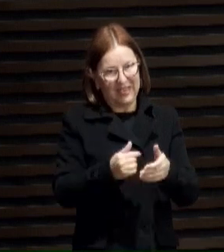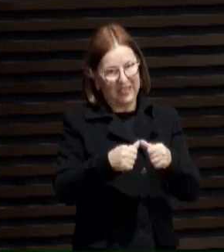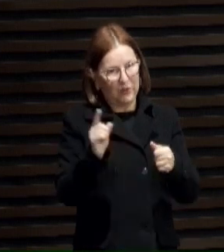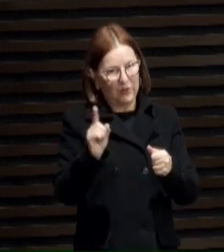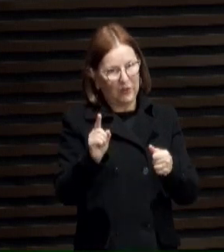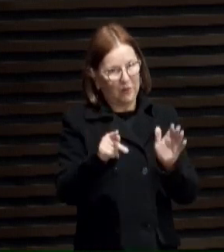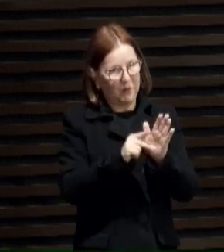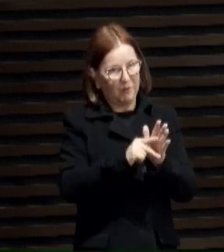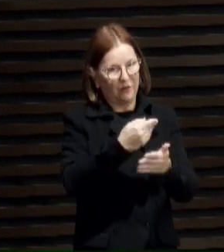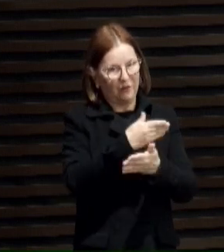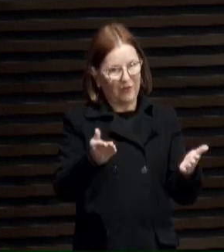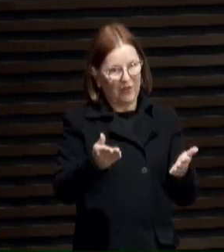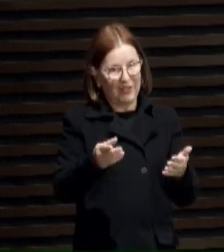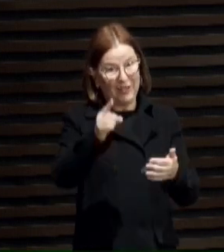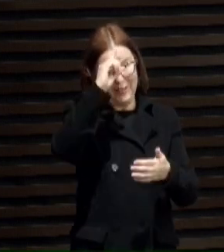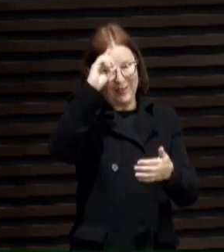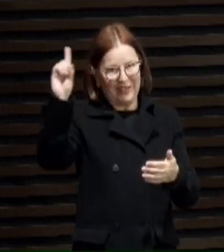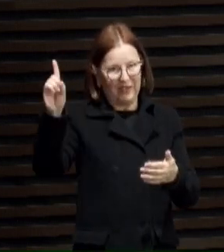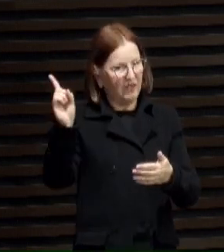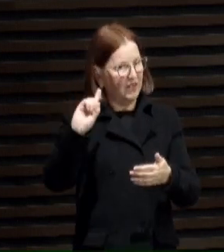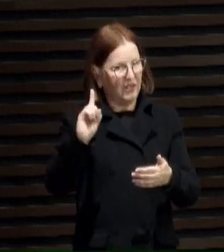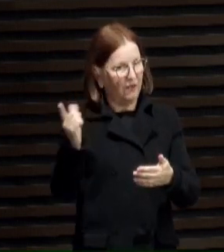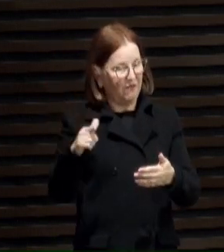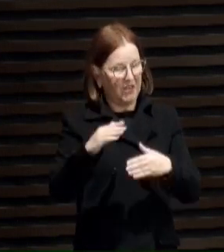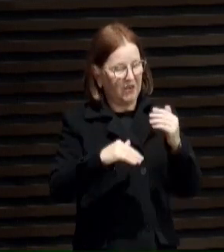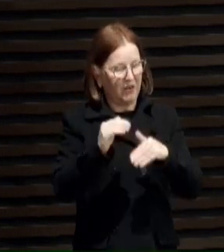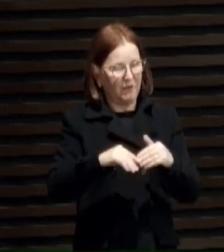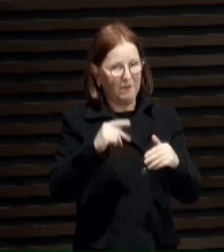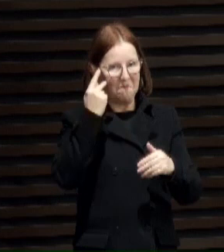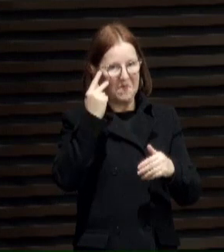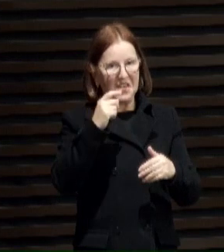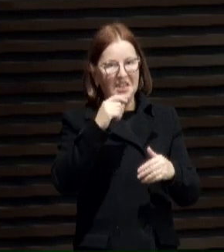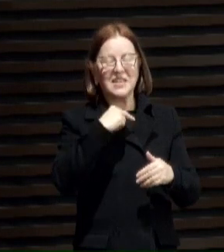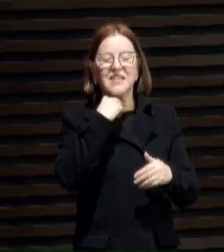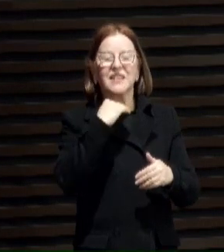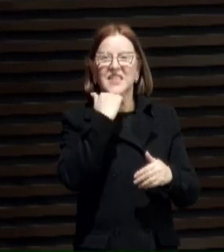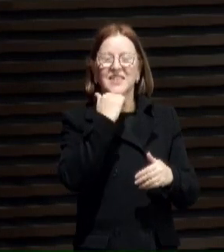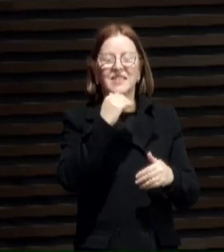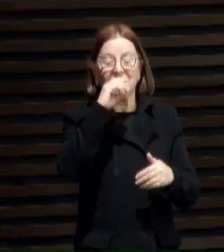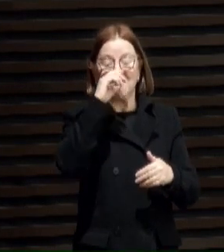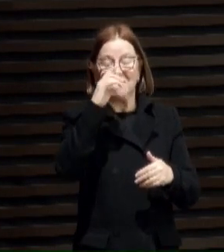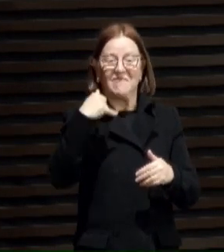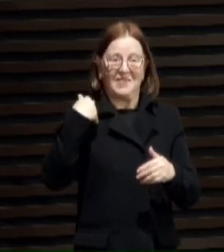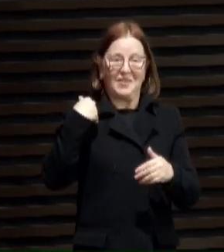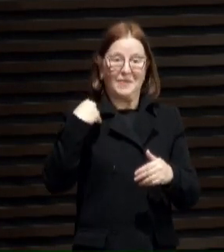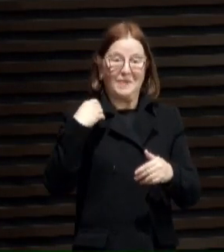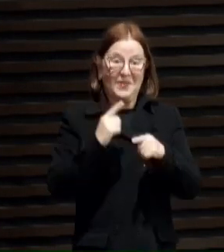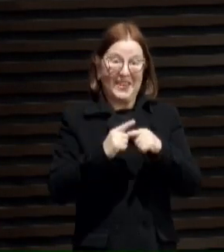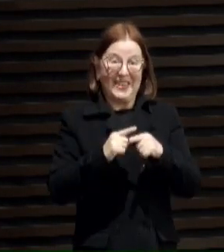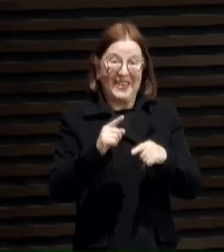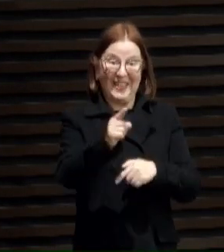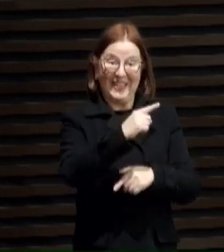Deus, não de obras para que ninguém se glorie, pois somos feitura dele, criados em Cristo Jesus para as